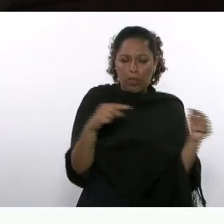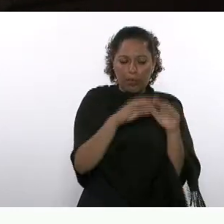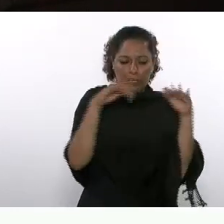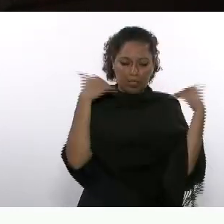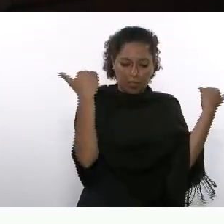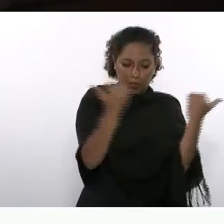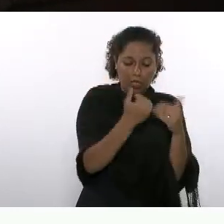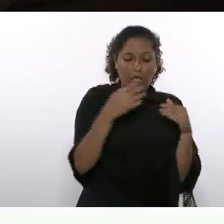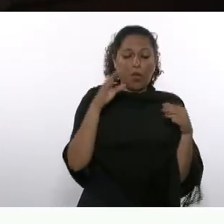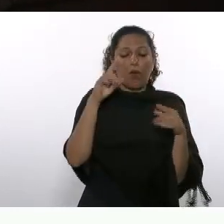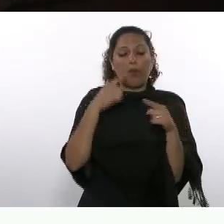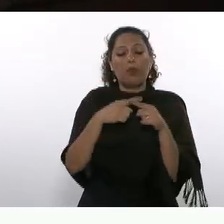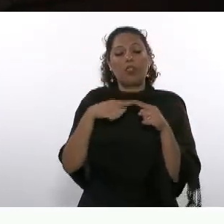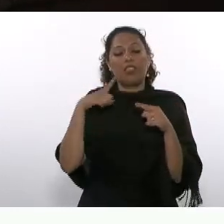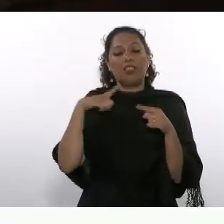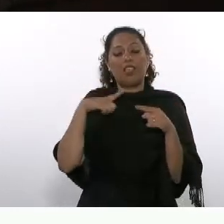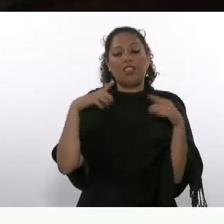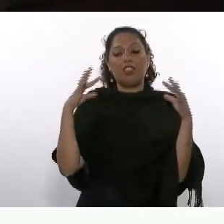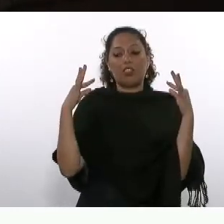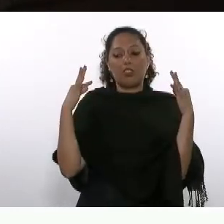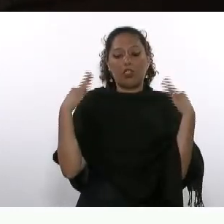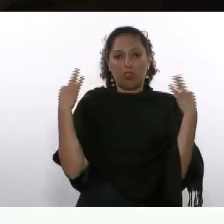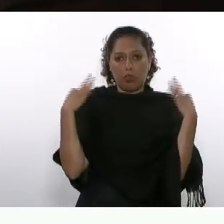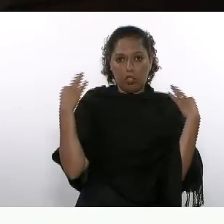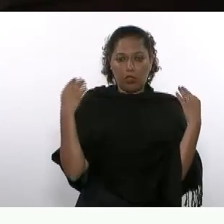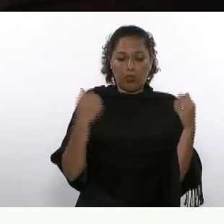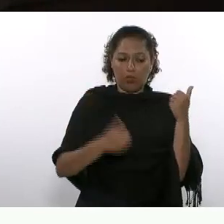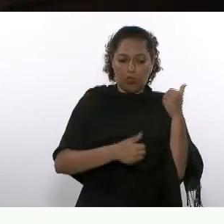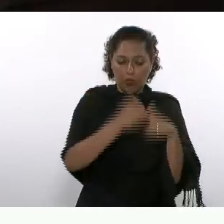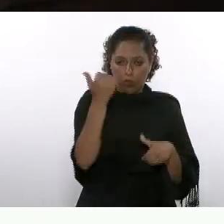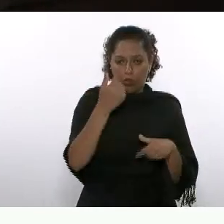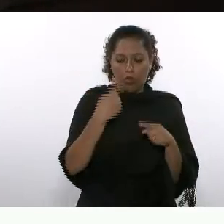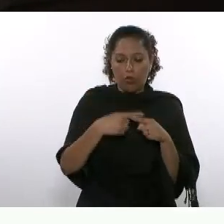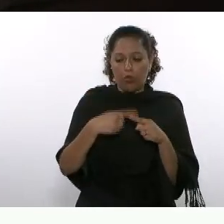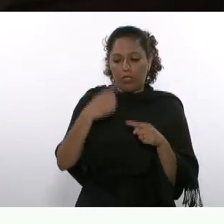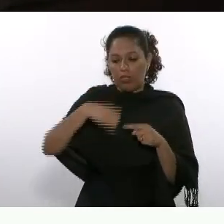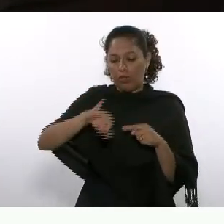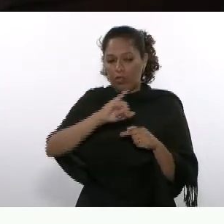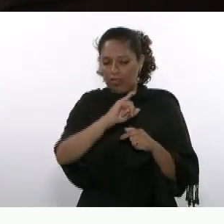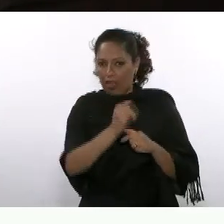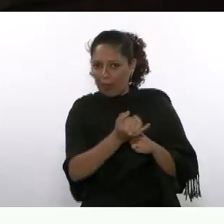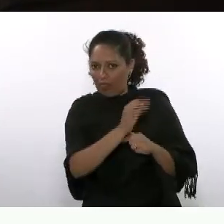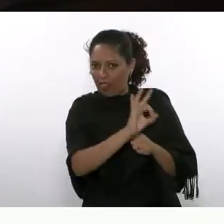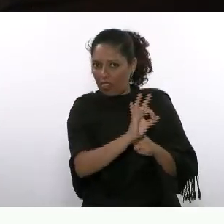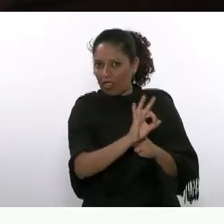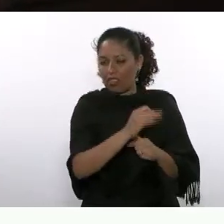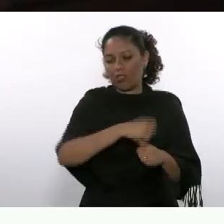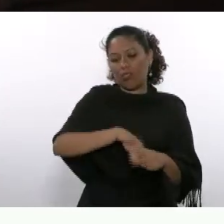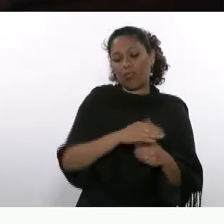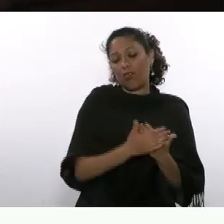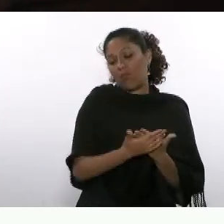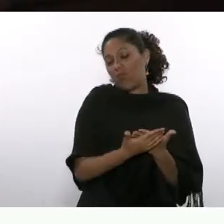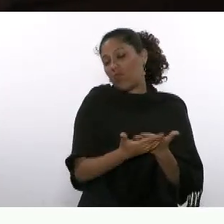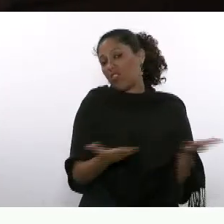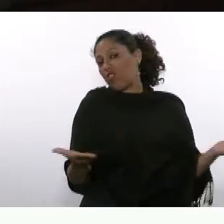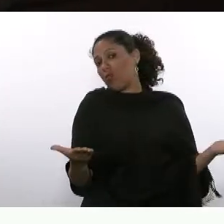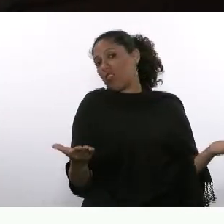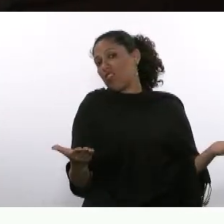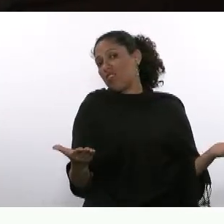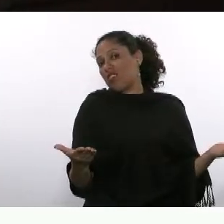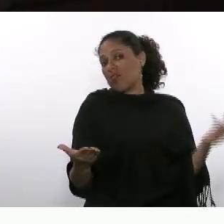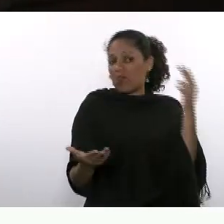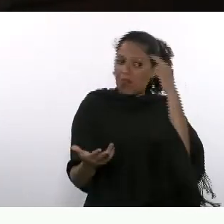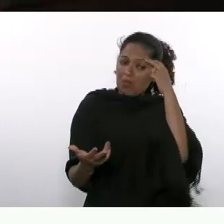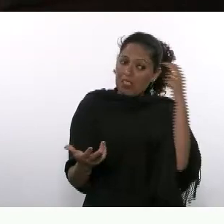esportivo. Porque se eles não trouxerem a expertise dele para otimizar esse equipamento nosso, nós estaremos abrindo mão de uma inteligência que